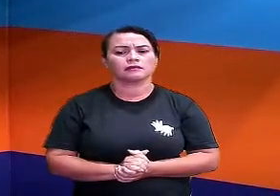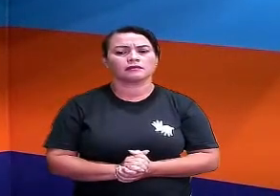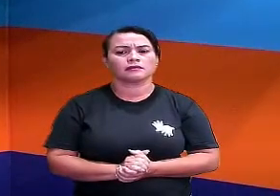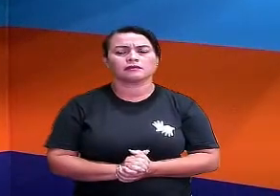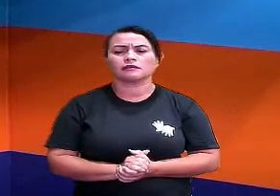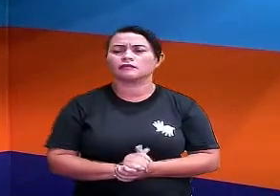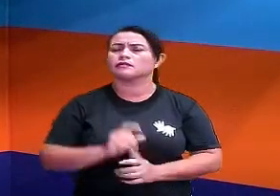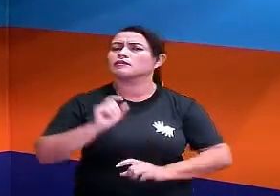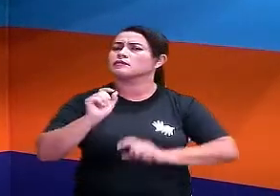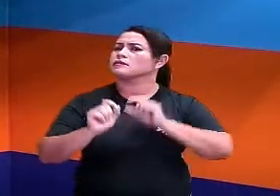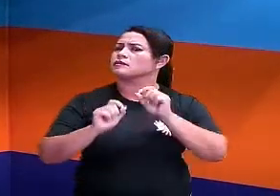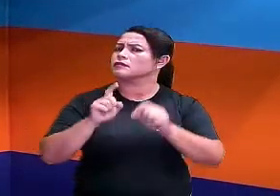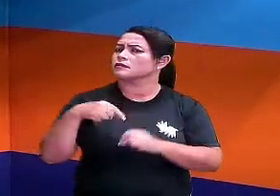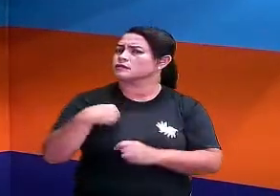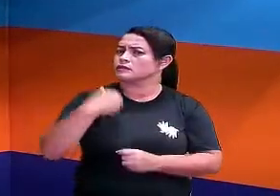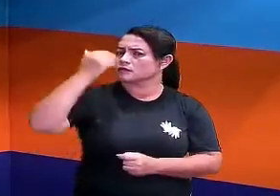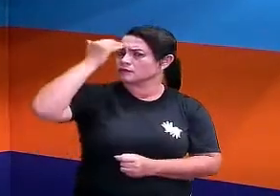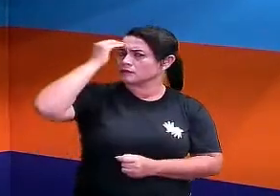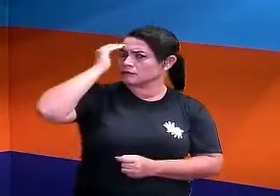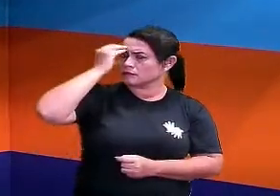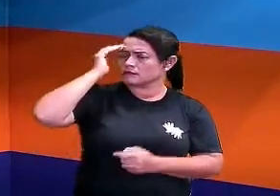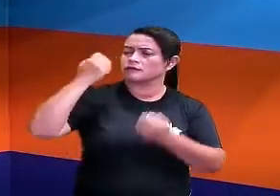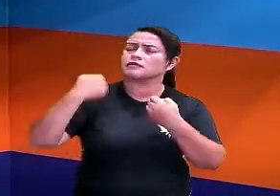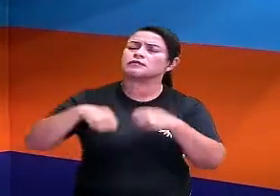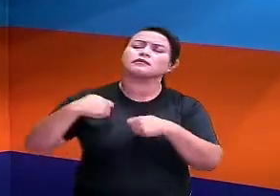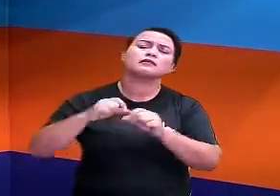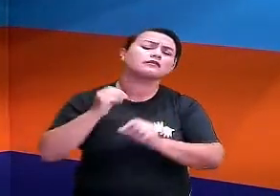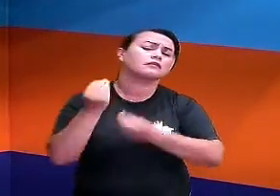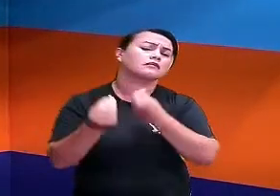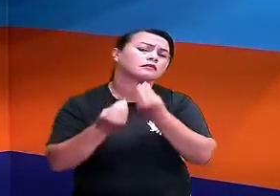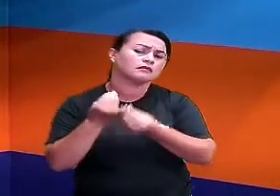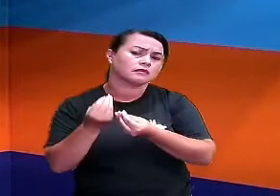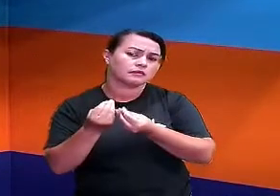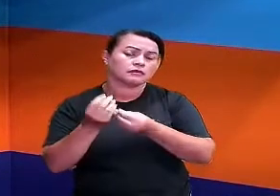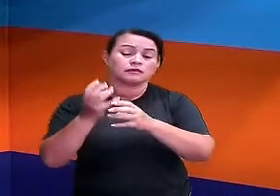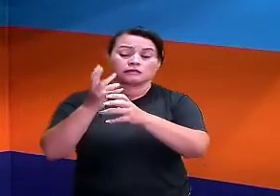O que a gente precisa fazer aqui para calcular,